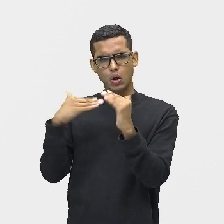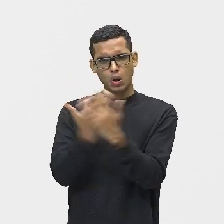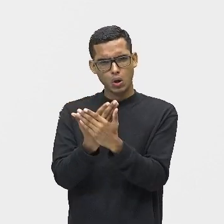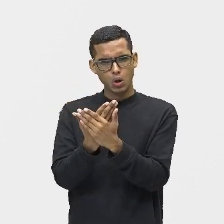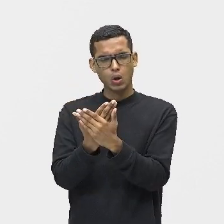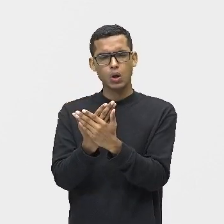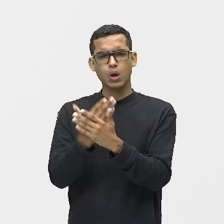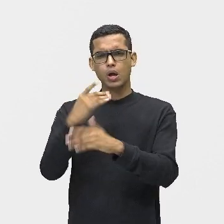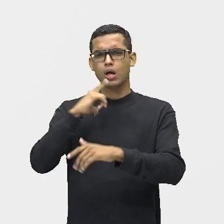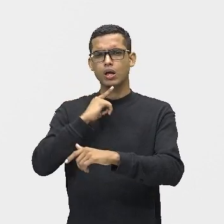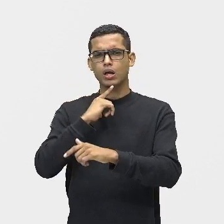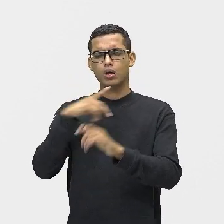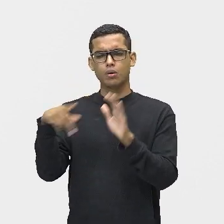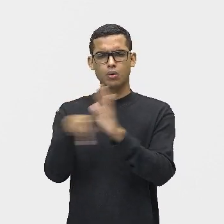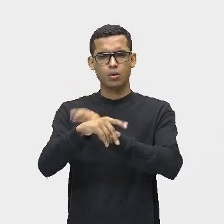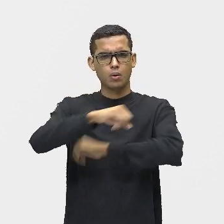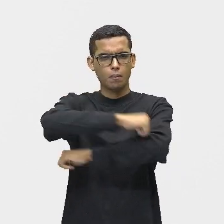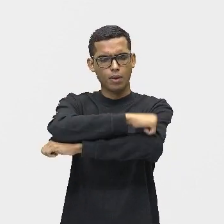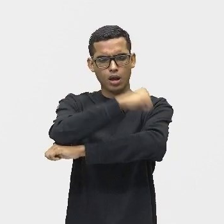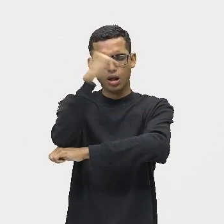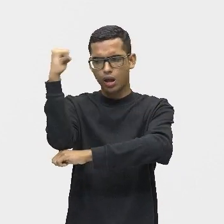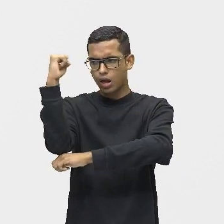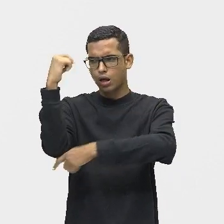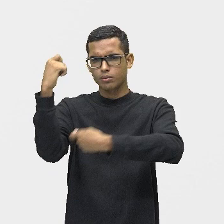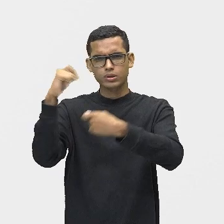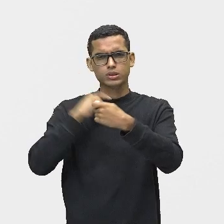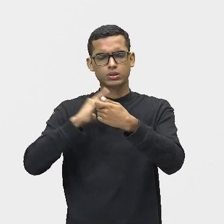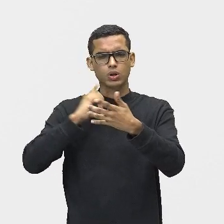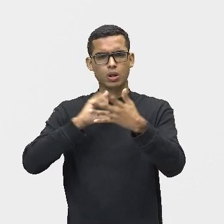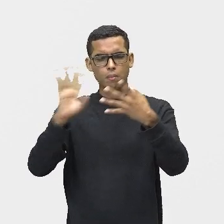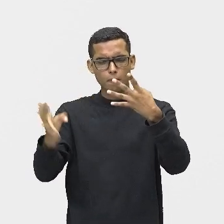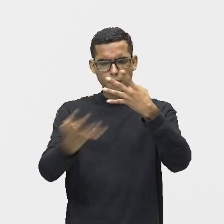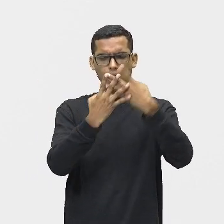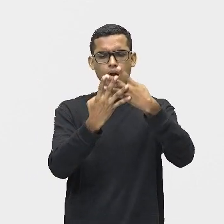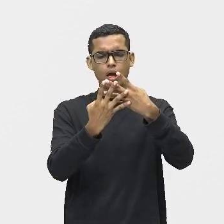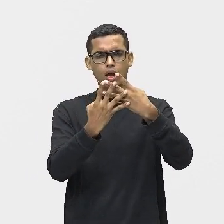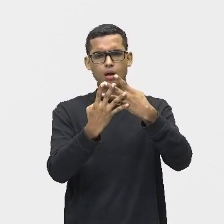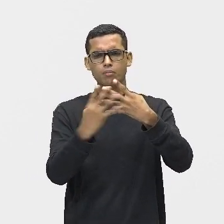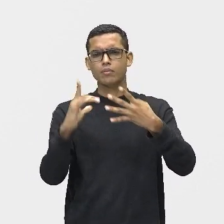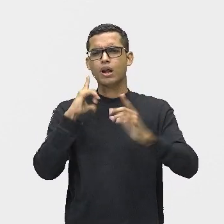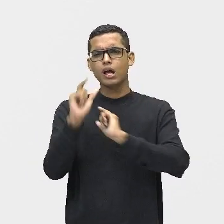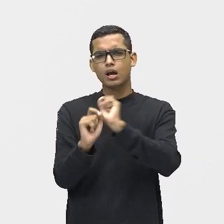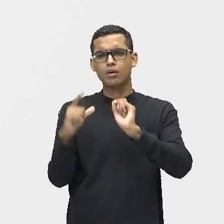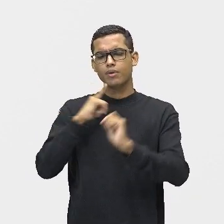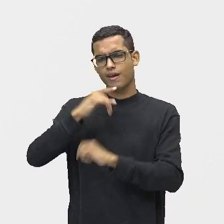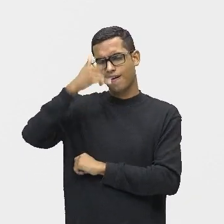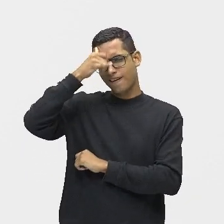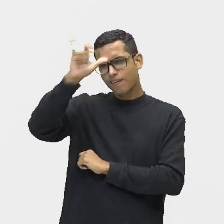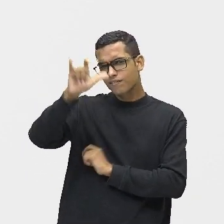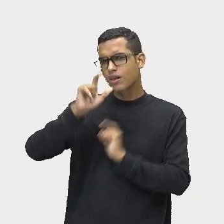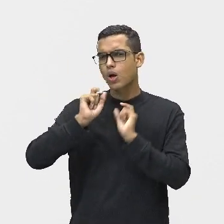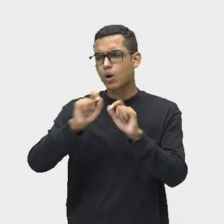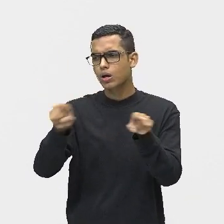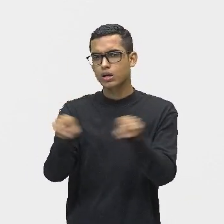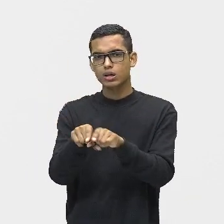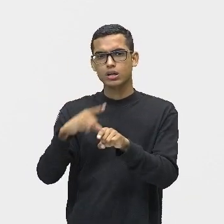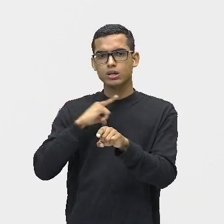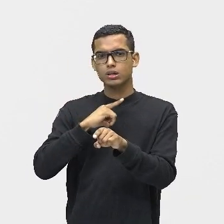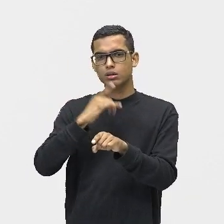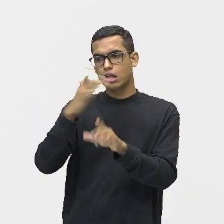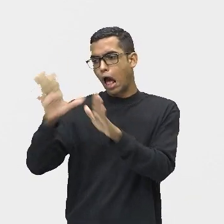para evitar a invasão ou a violência escolar? Seria uma pergunta voltada aí para a questão do debate,